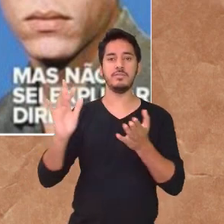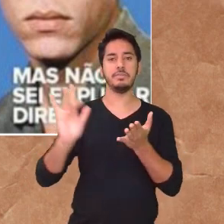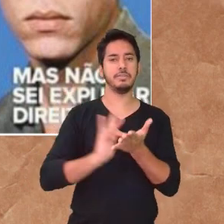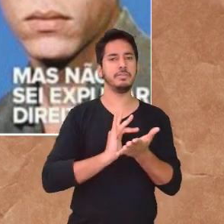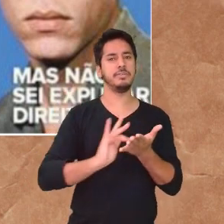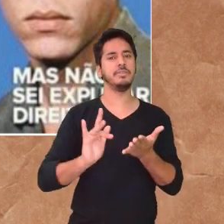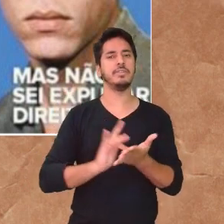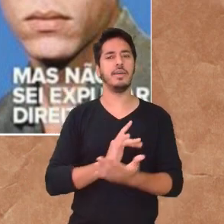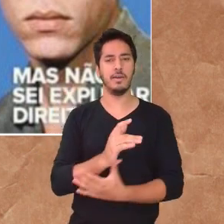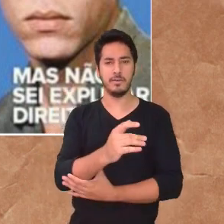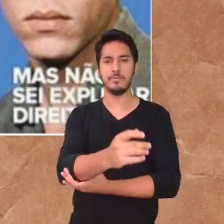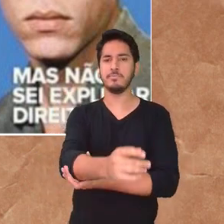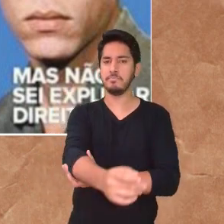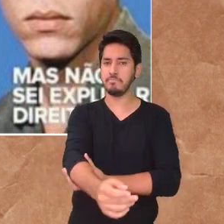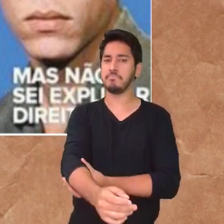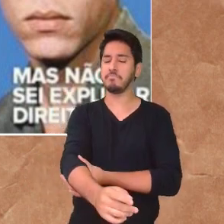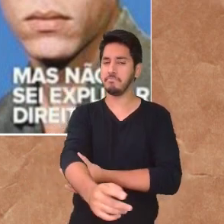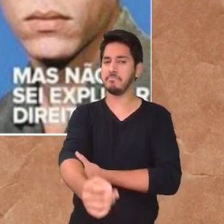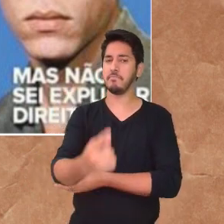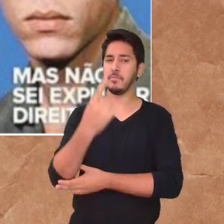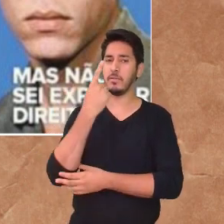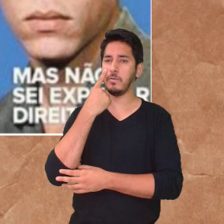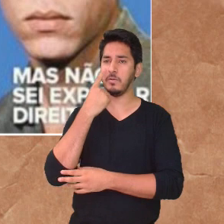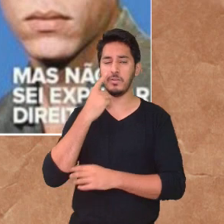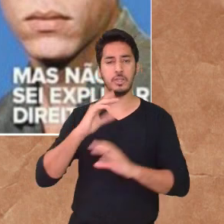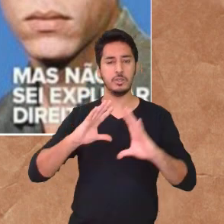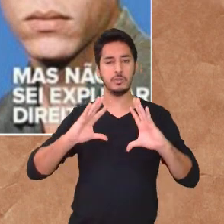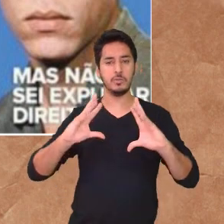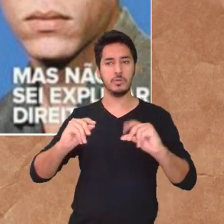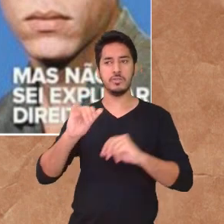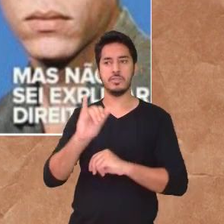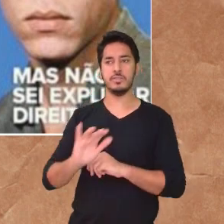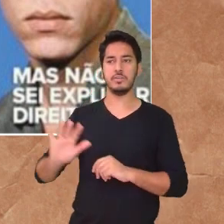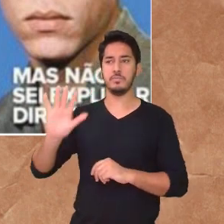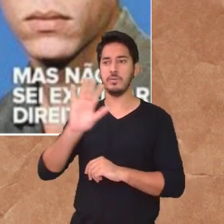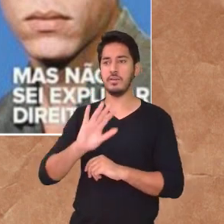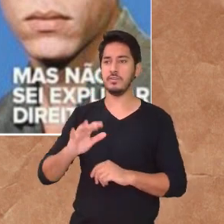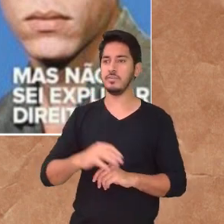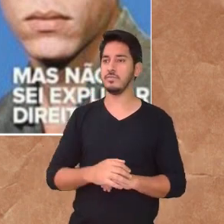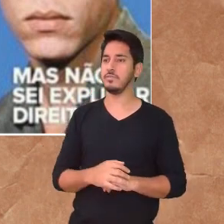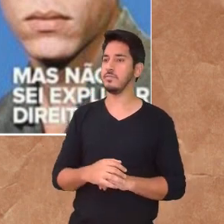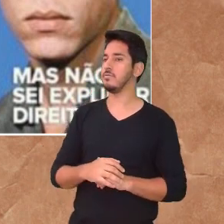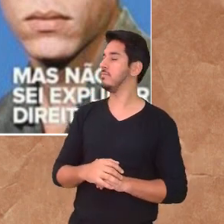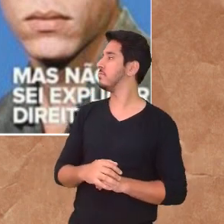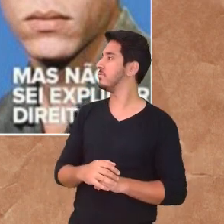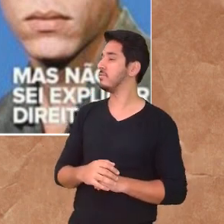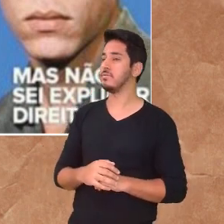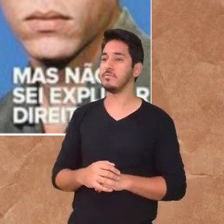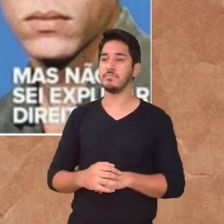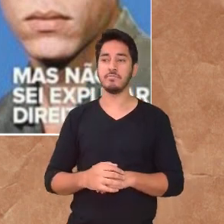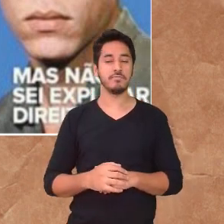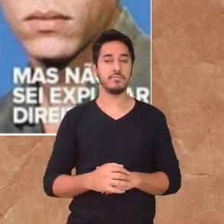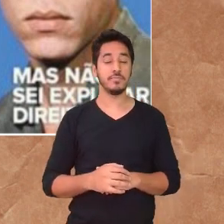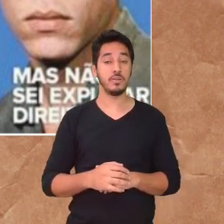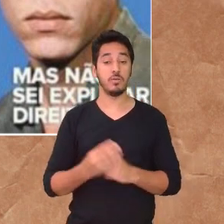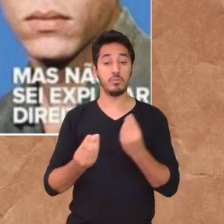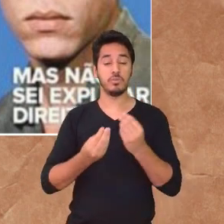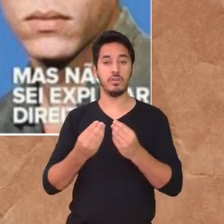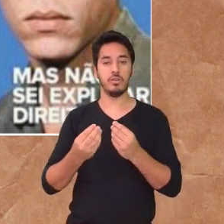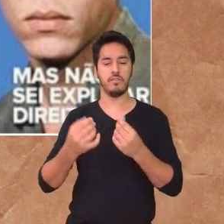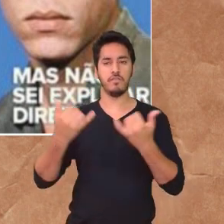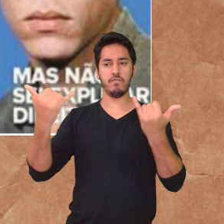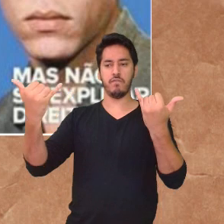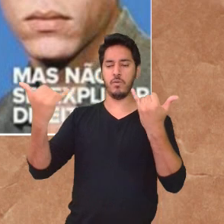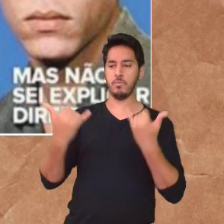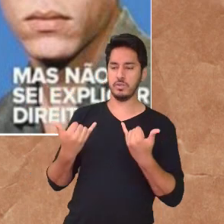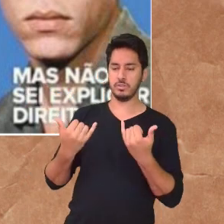aí, que observa que todas essas imagens aí, né, ou seja, a maneira como ela está passando essa informação para a gente, Sim,